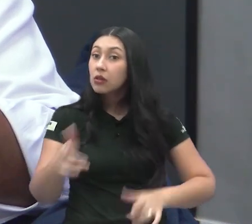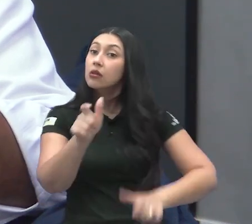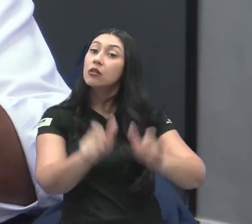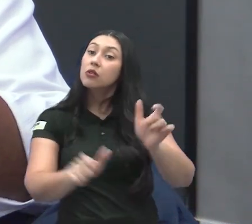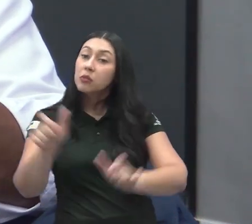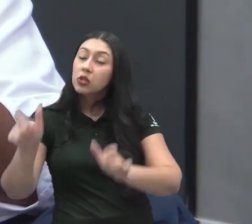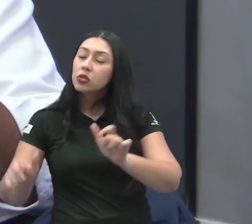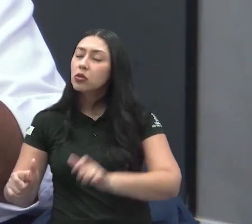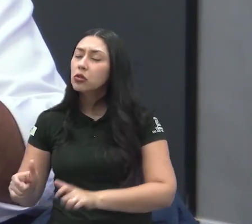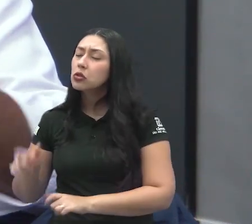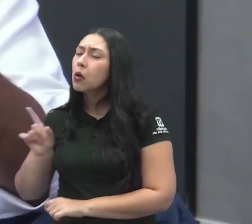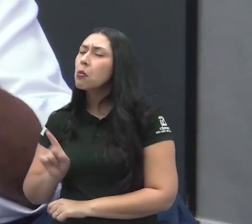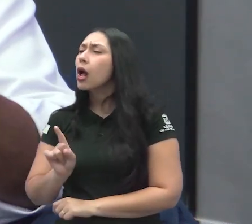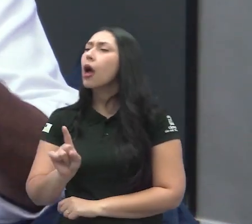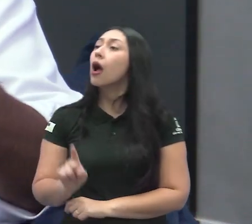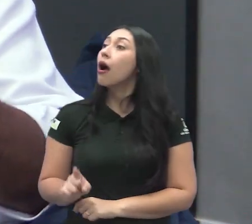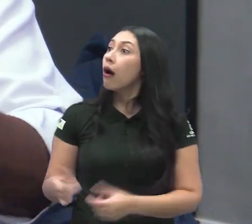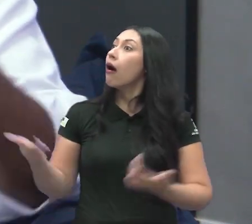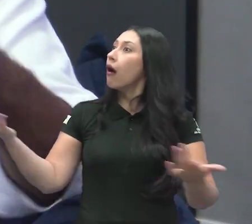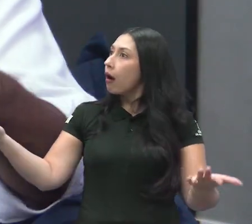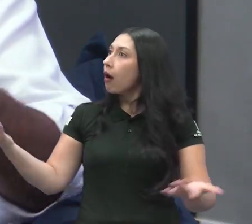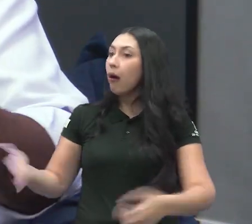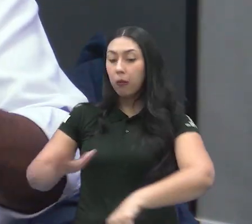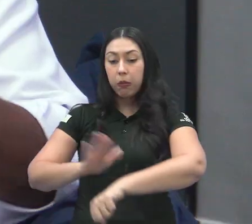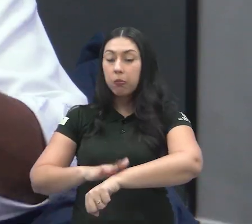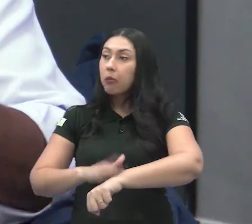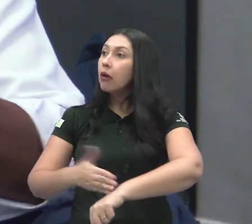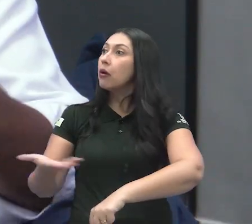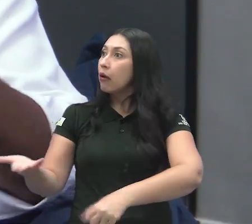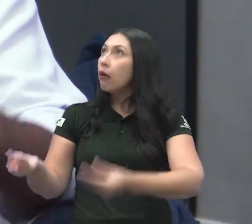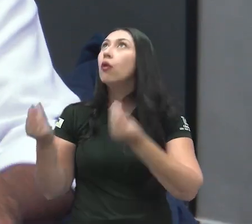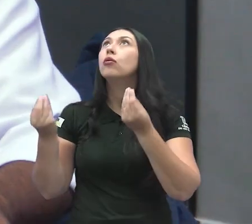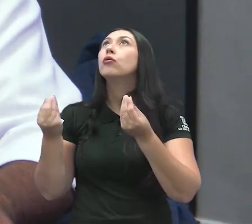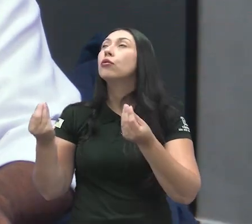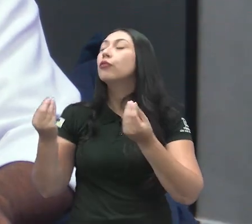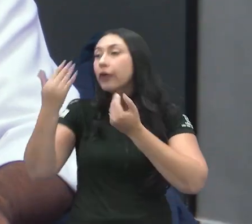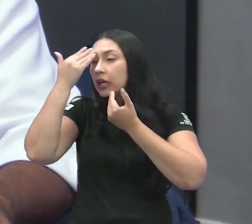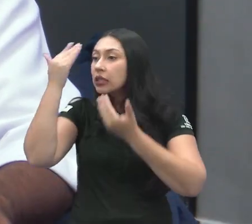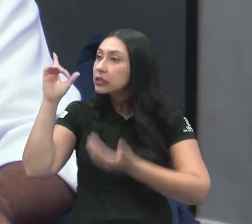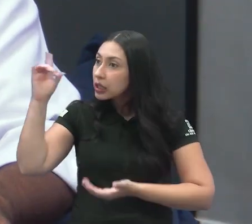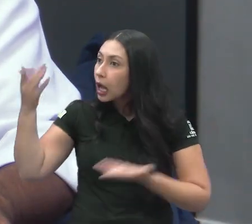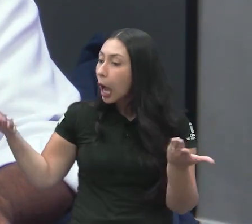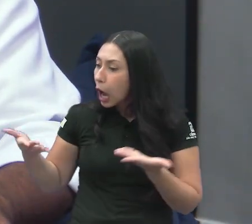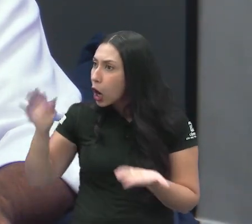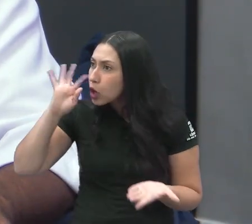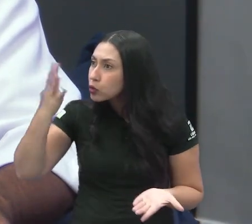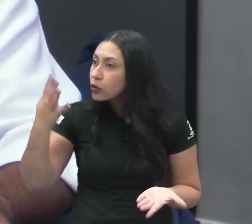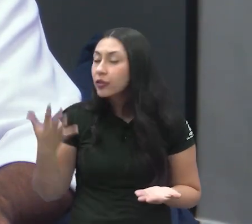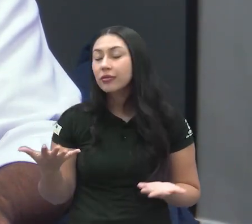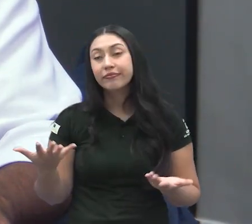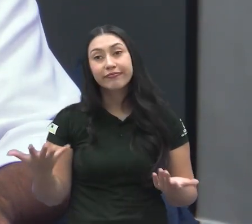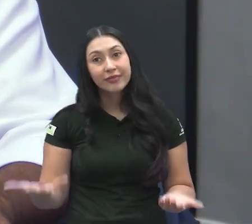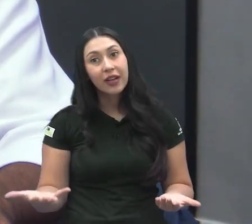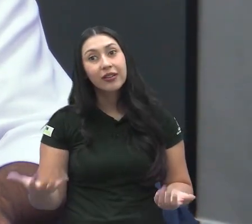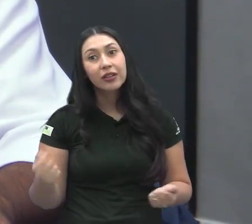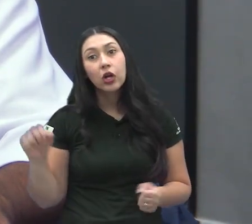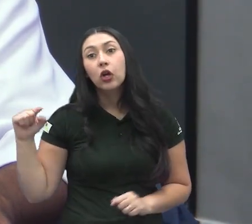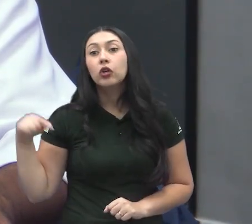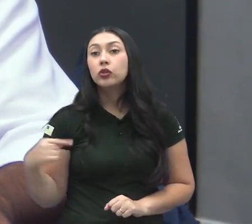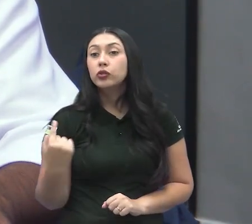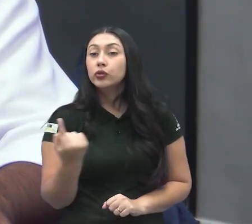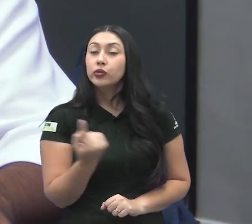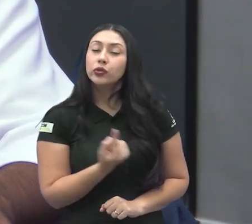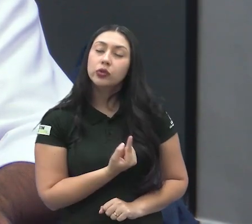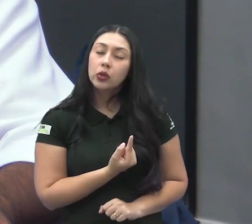as pessoas passavam, via, ô vereadora, até que enfim estão vendo esse problema antigo aqui, né? Então a gente